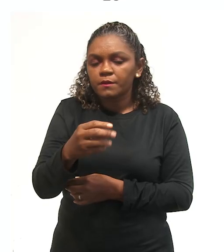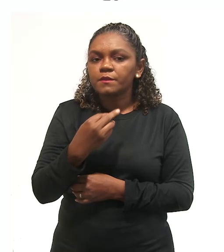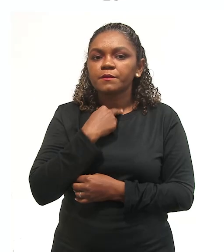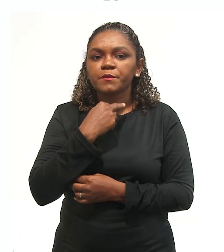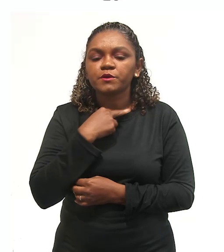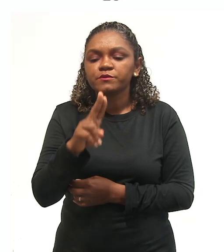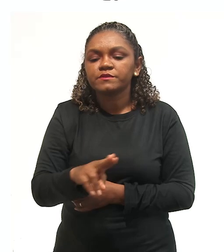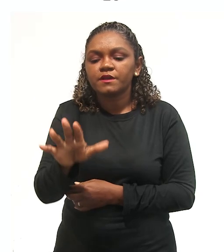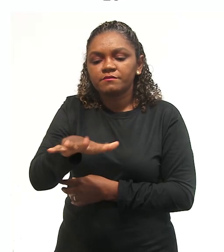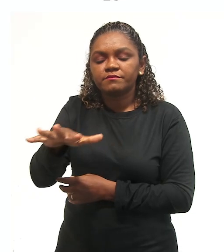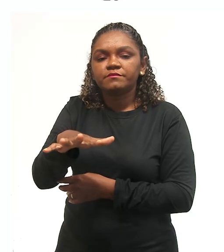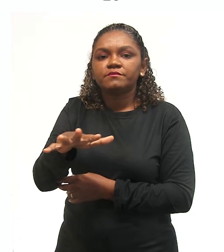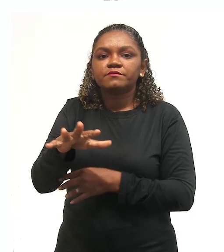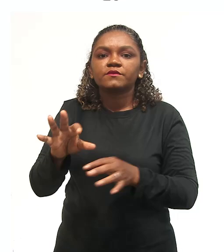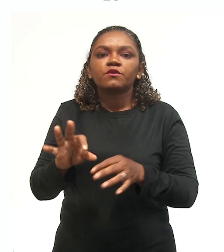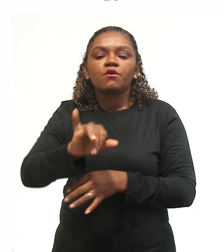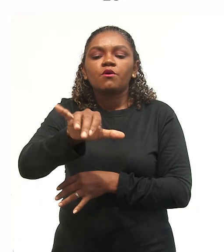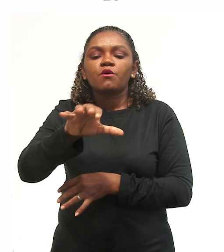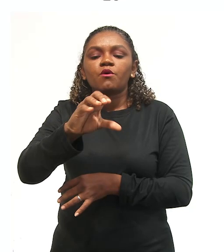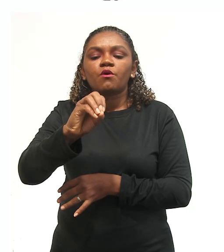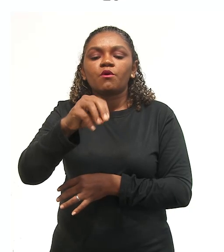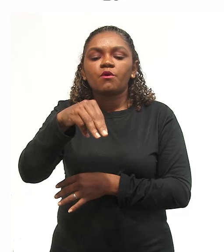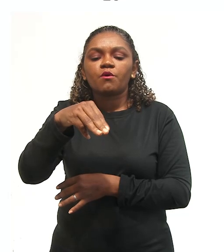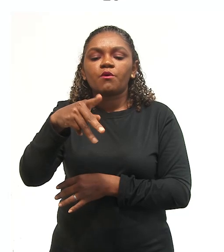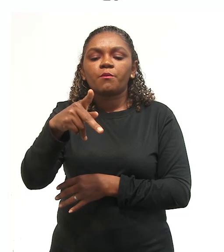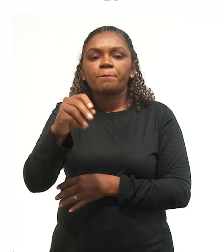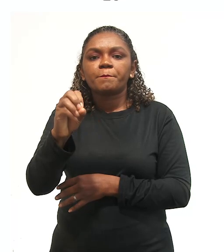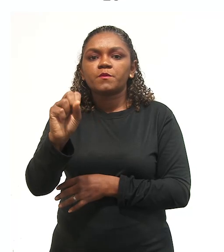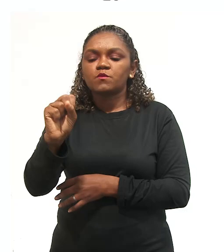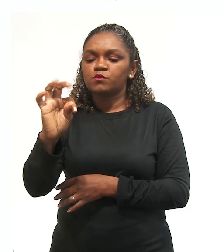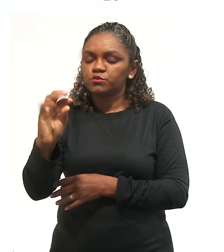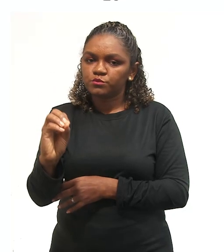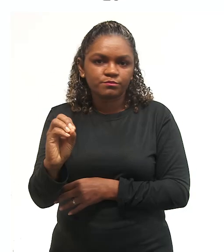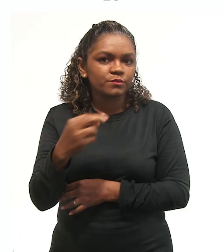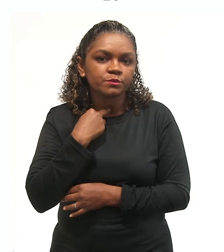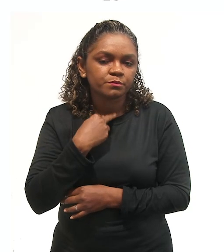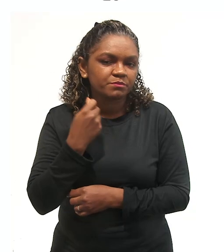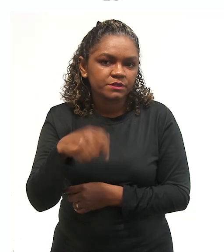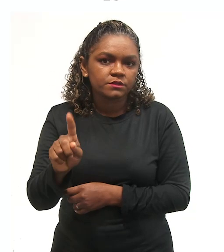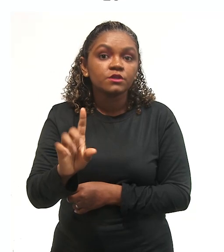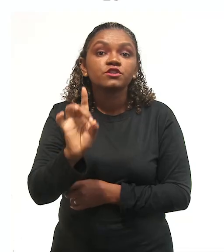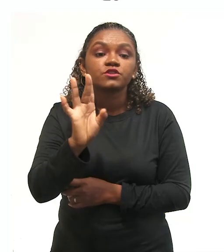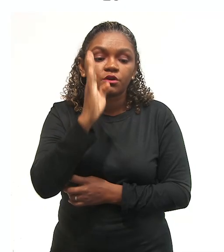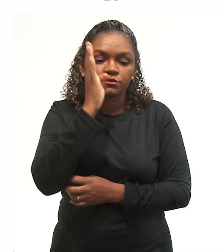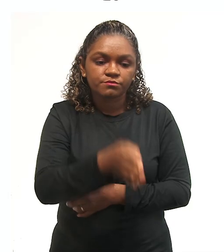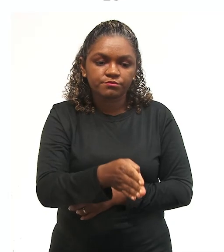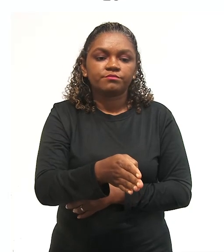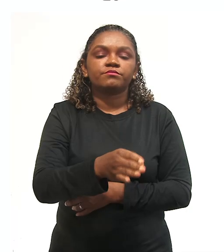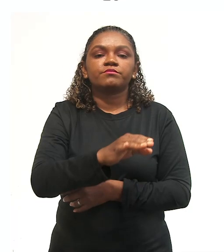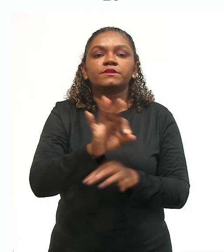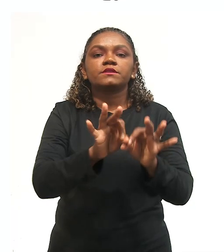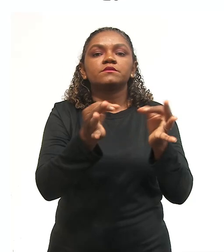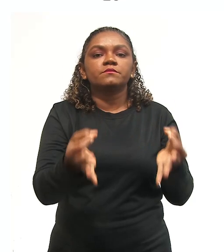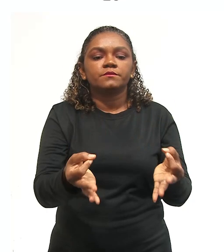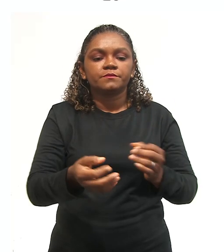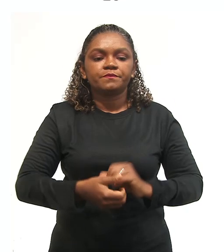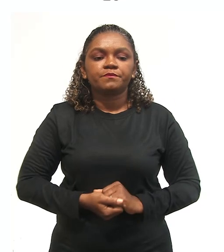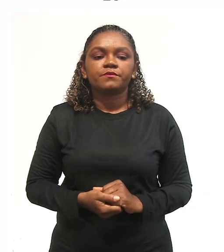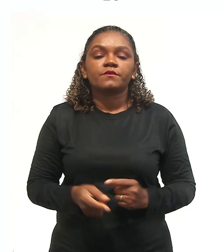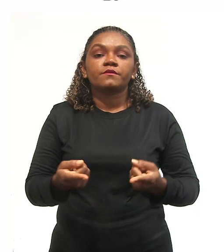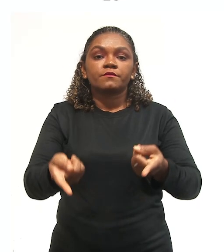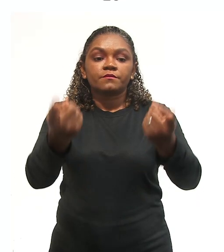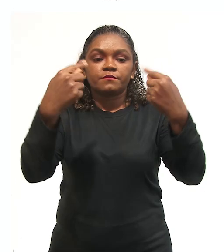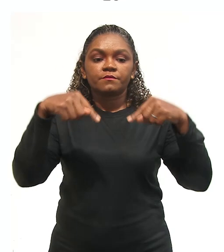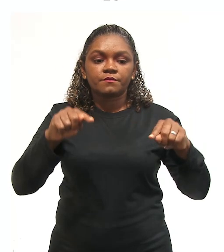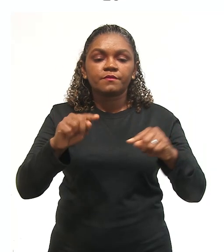considera em juros compostos. Lembrando, só em juro simples. Já na